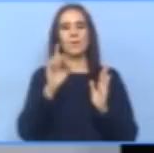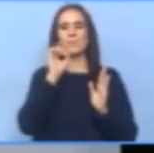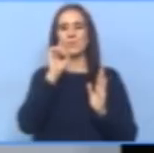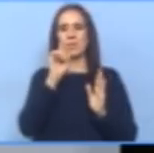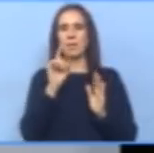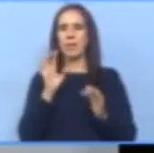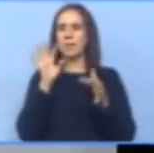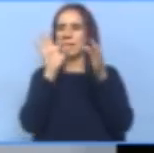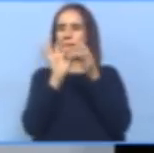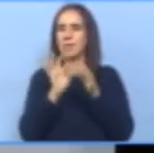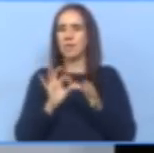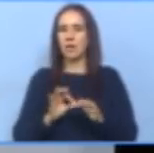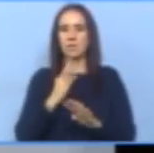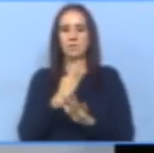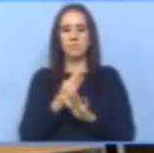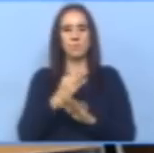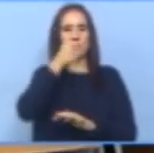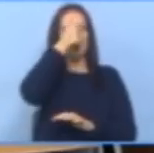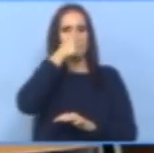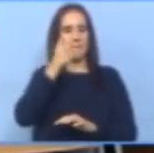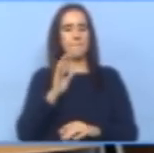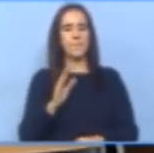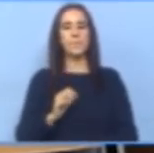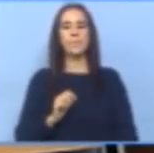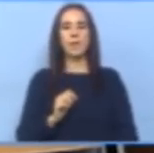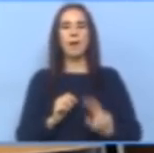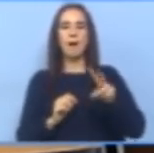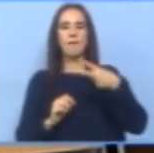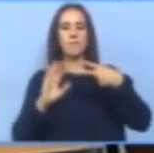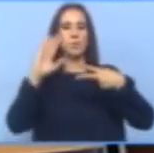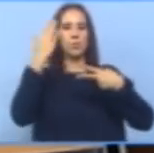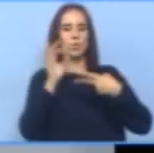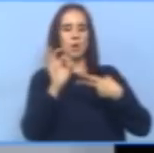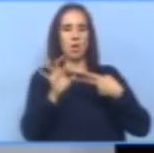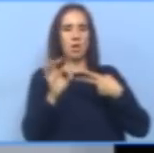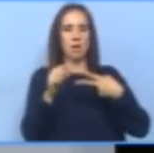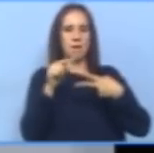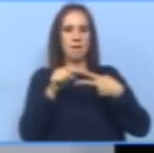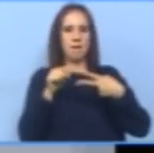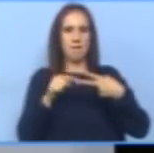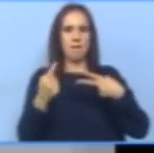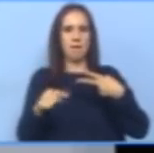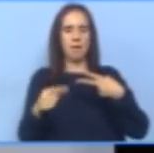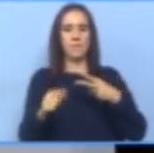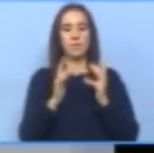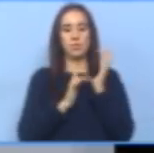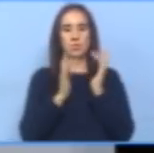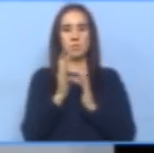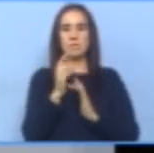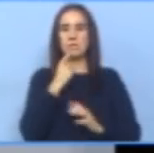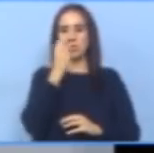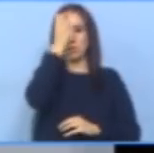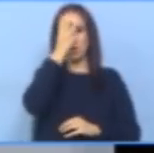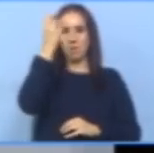como enquadramento da celebração dominical. As duas grandes referências que nós encontramos a Jesus Cristo como